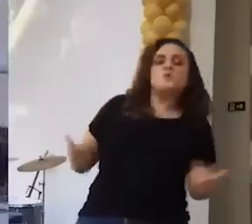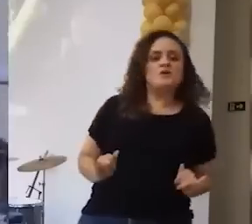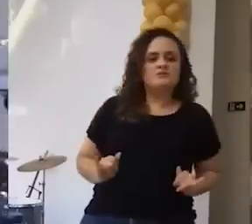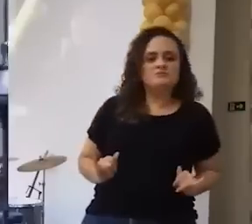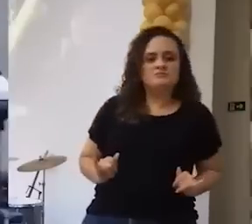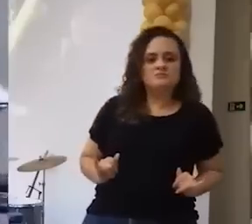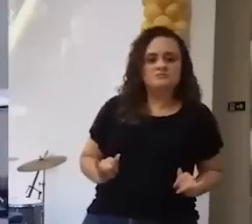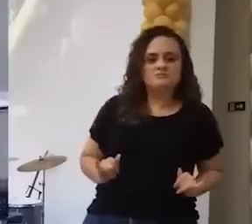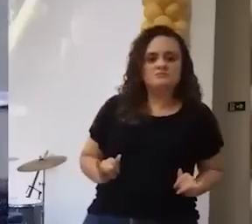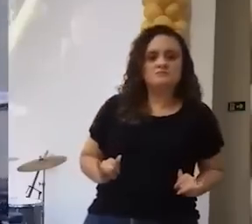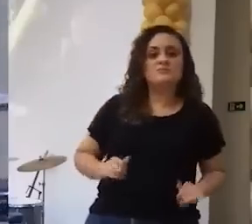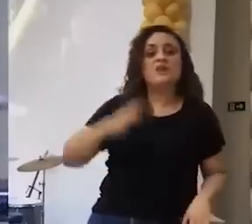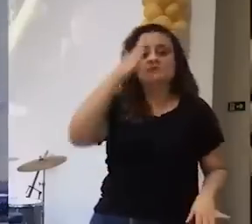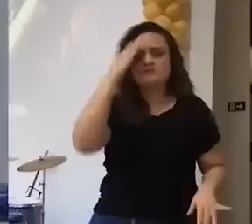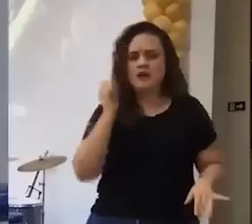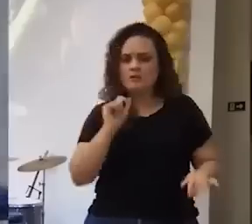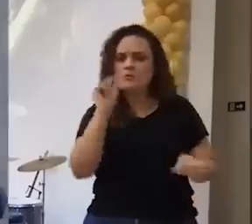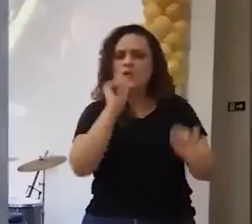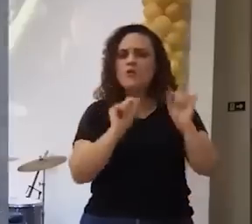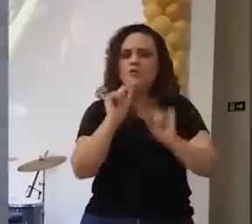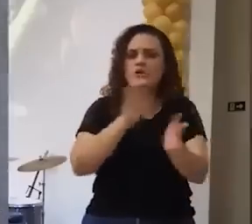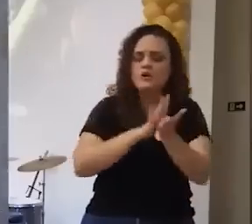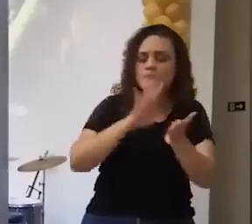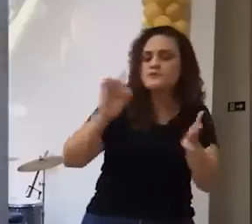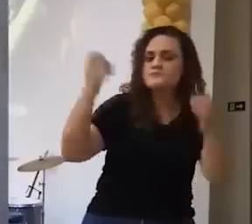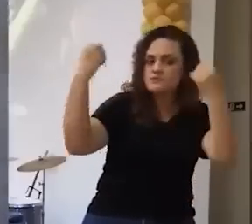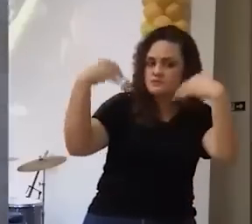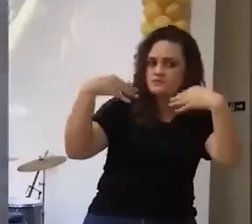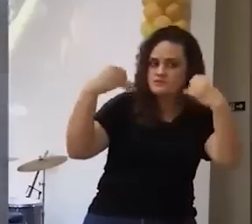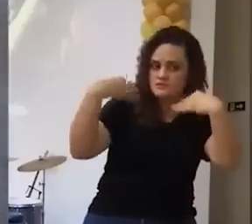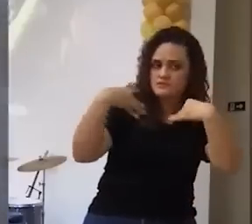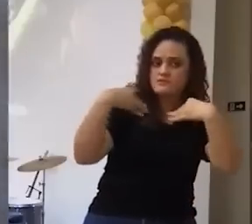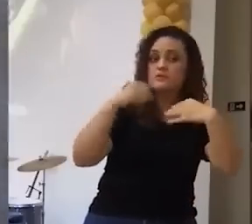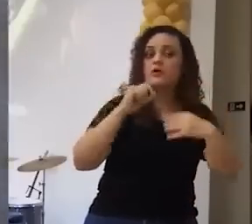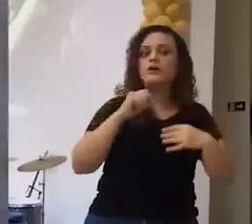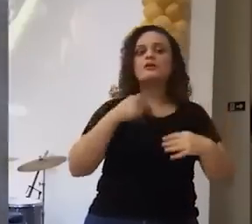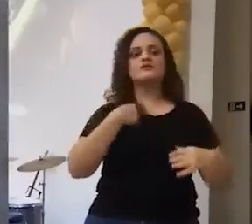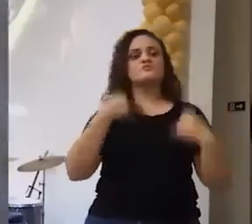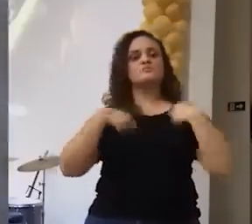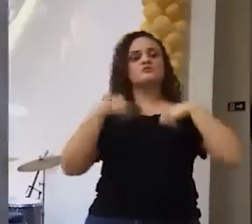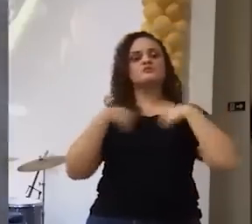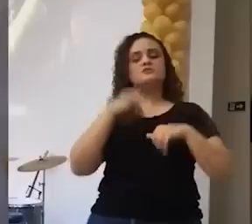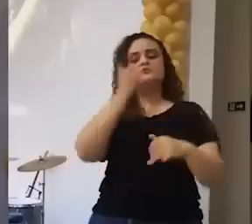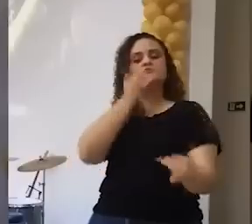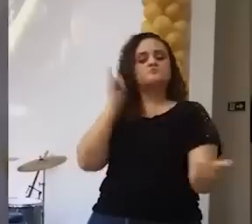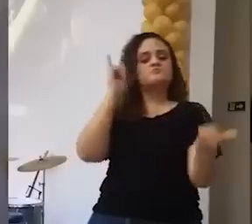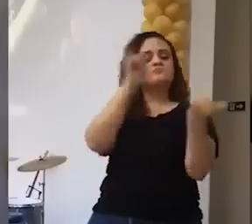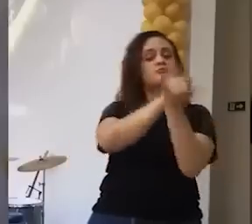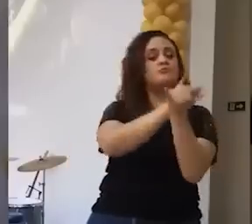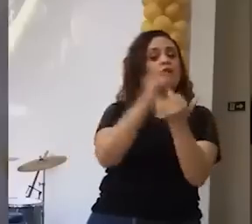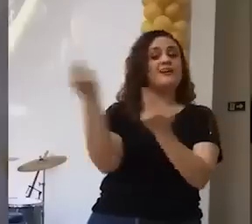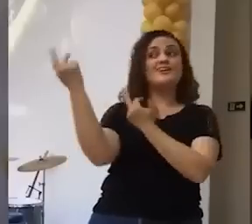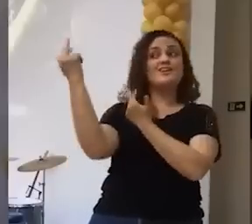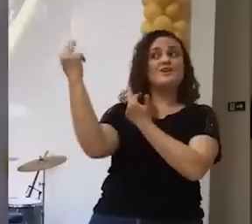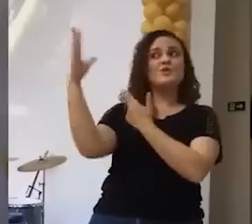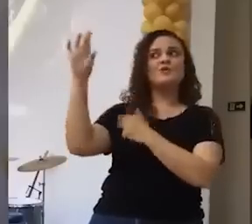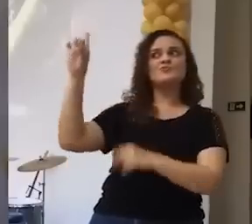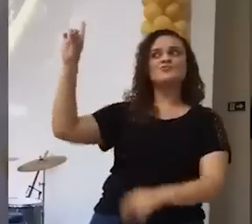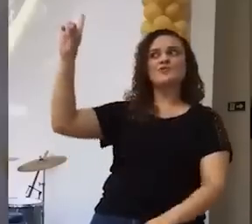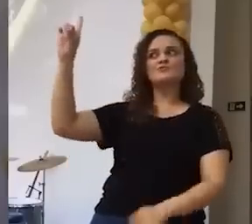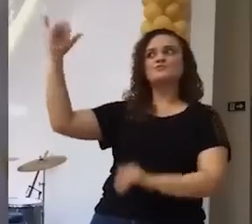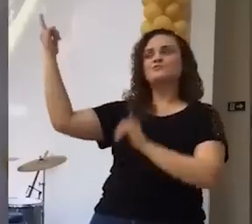Sabe o que a Bíblia me ensina? Que eu devo perdoar, assim como Deus em Cristo me perdoou.